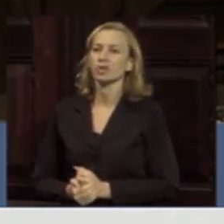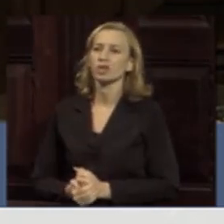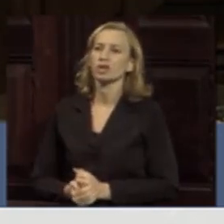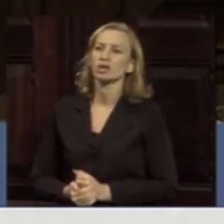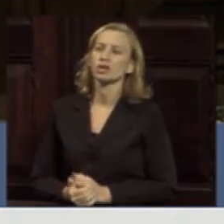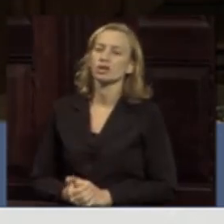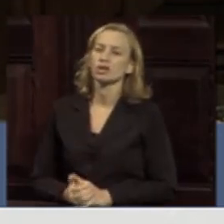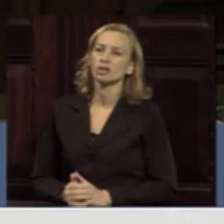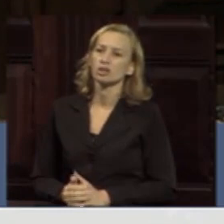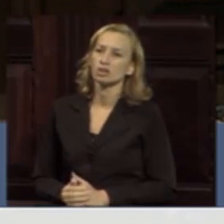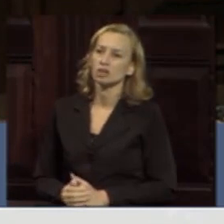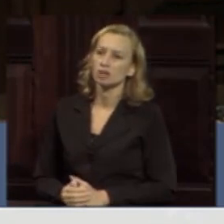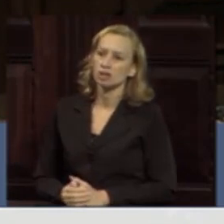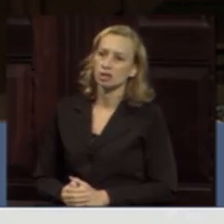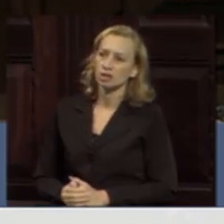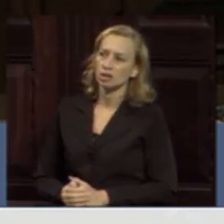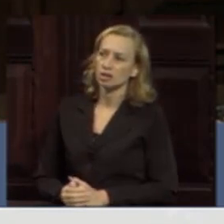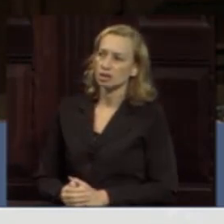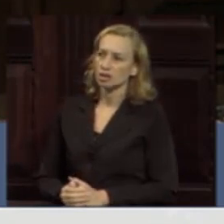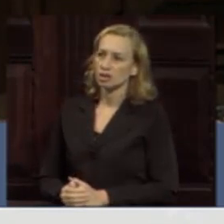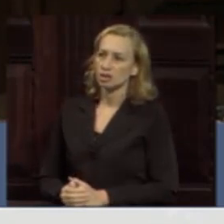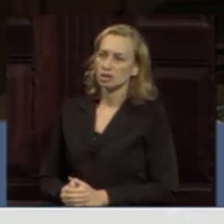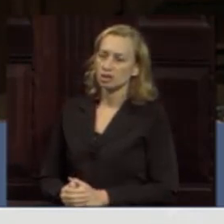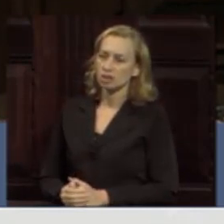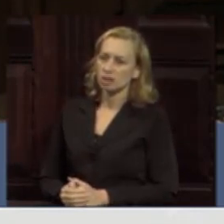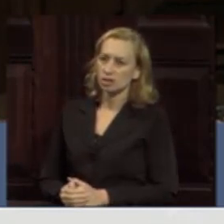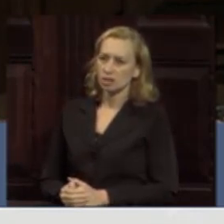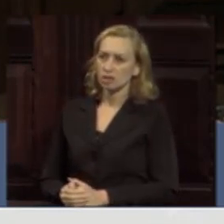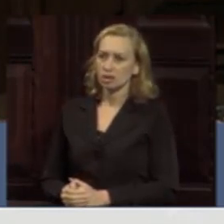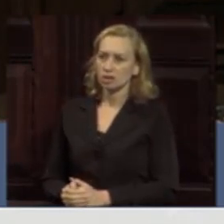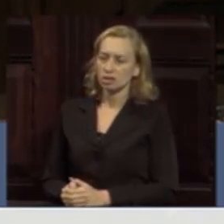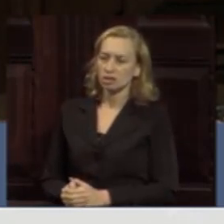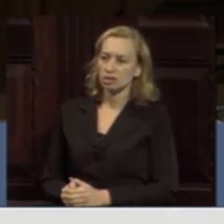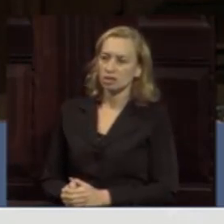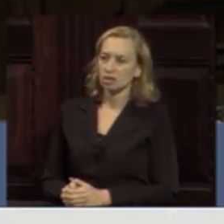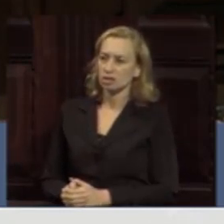pacífico em frente à coordenação